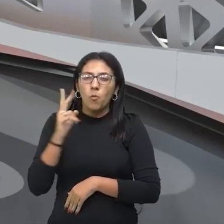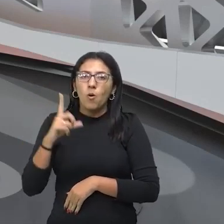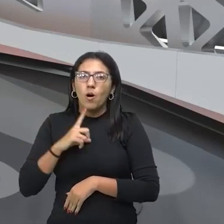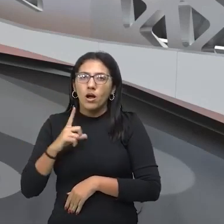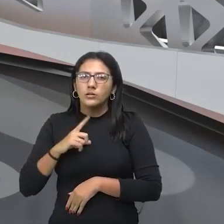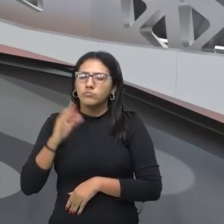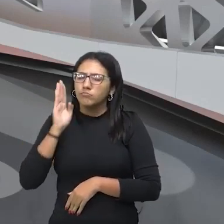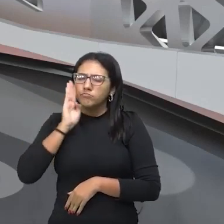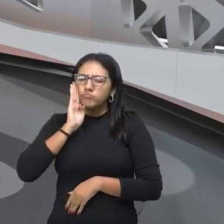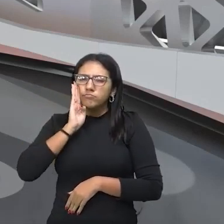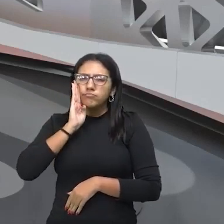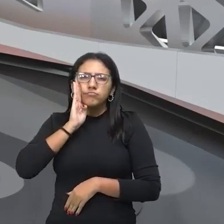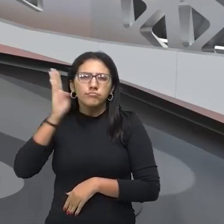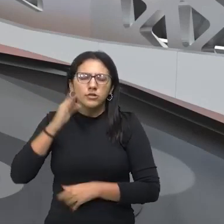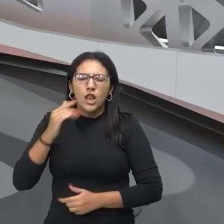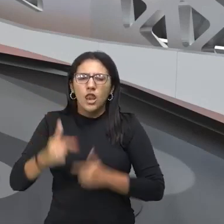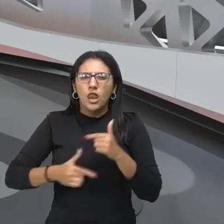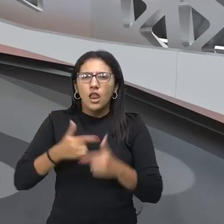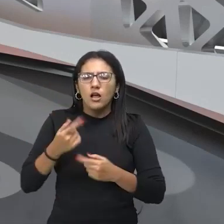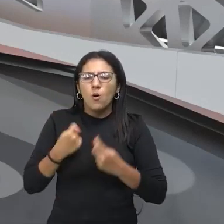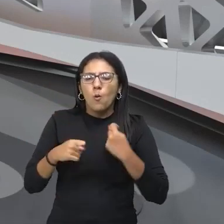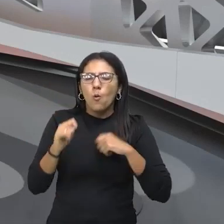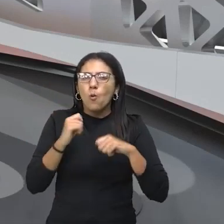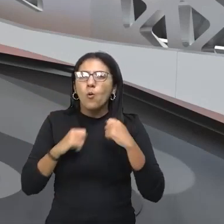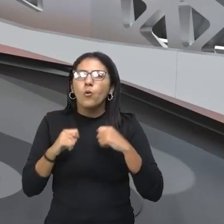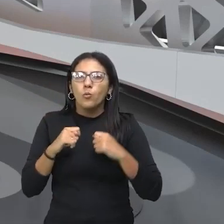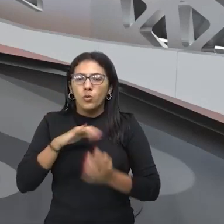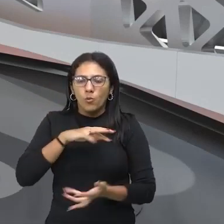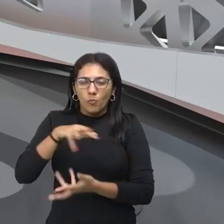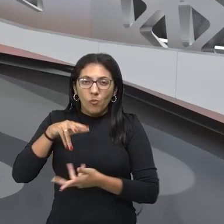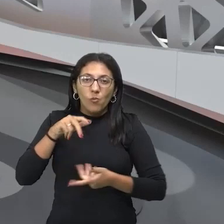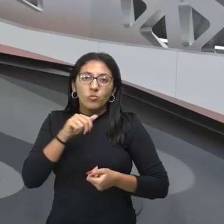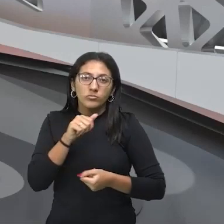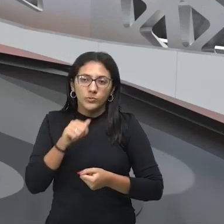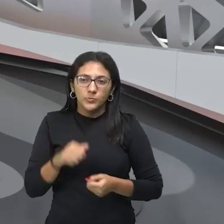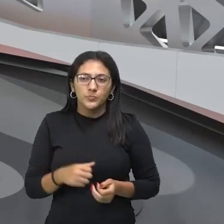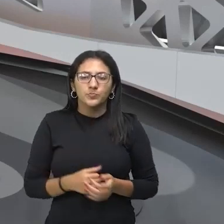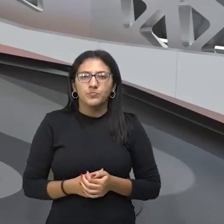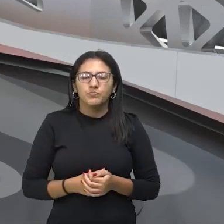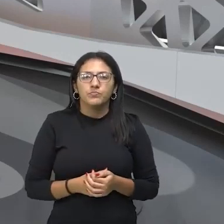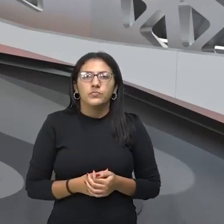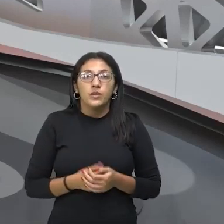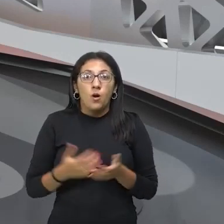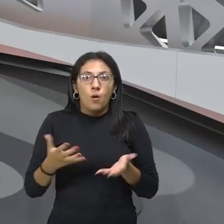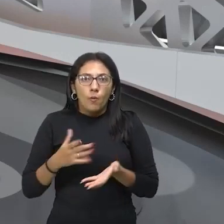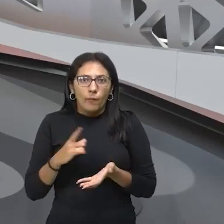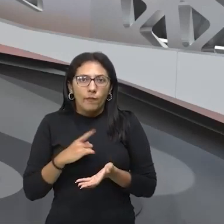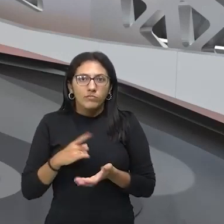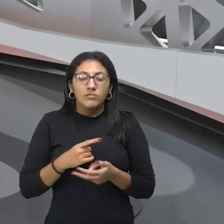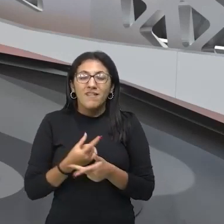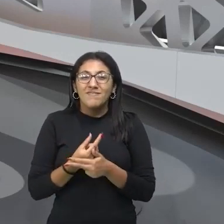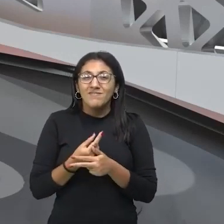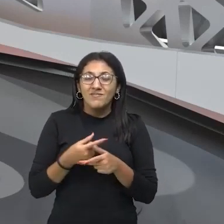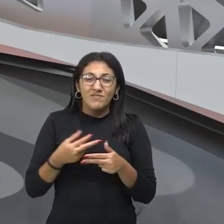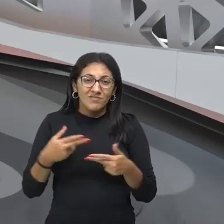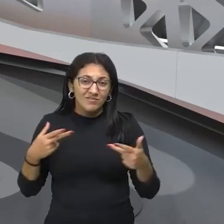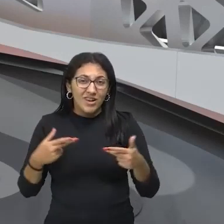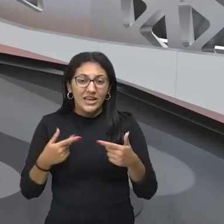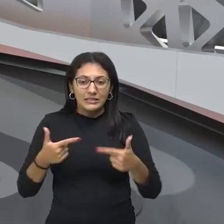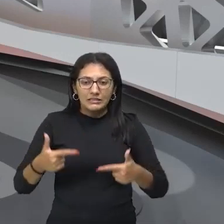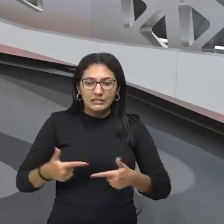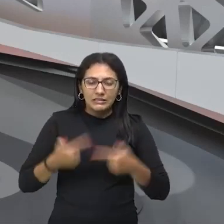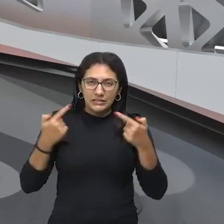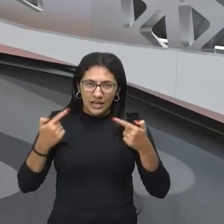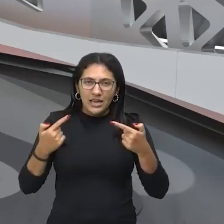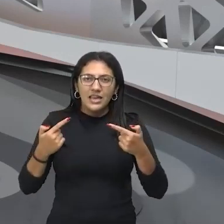são determinantes para a atividade econômica mundial. Nós estamos com várias guerras acontecendo,